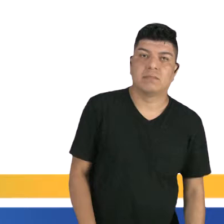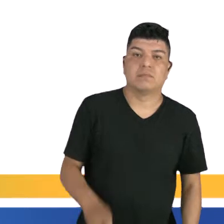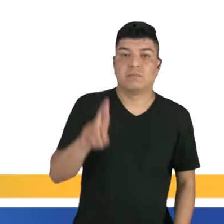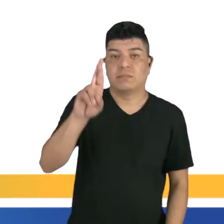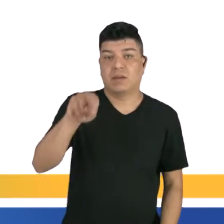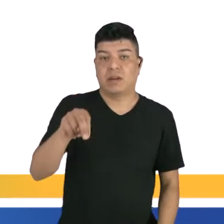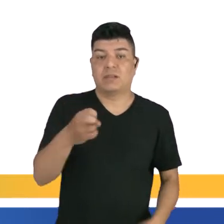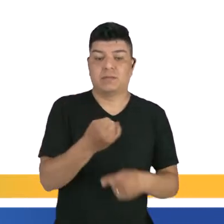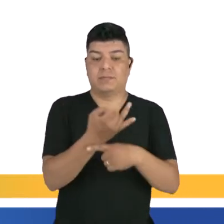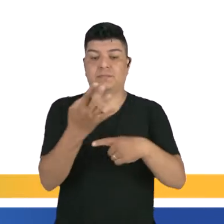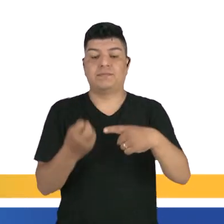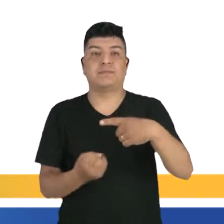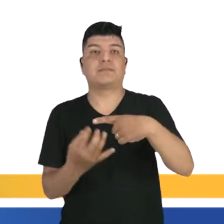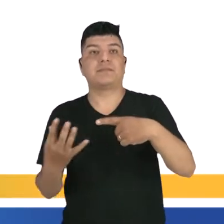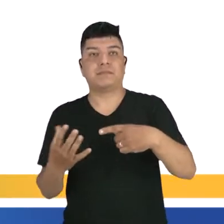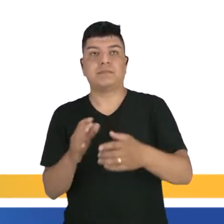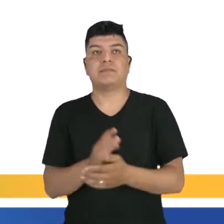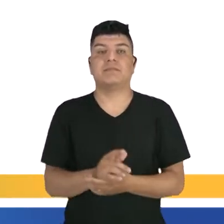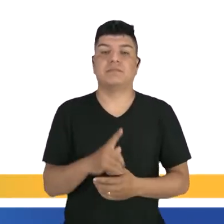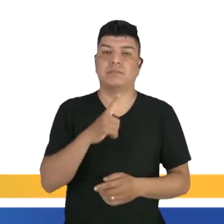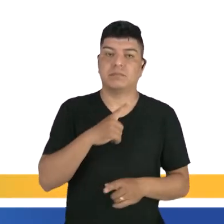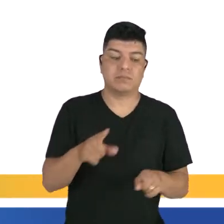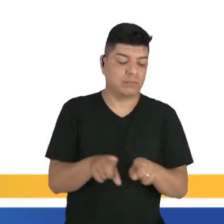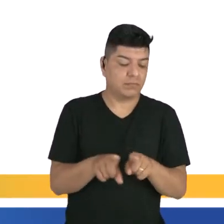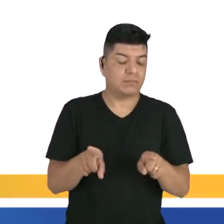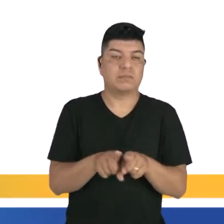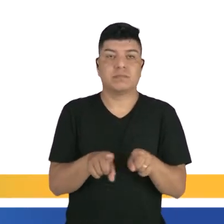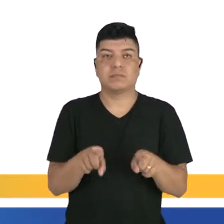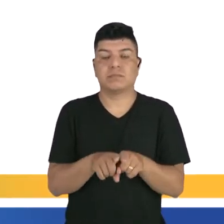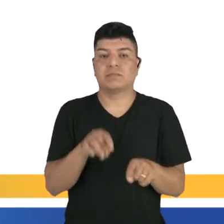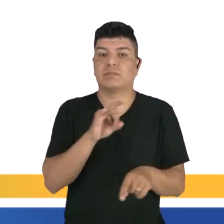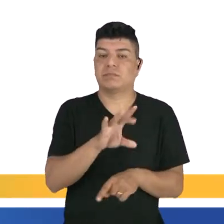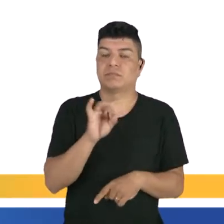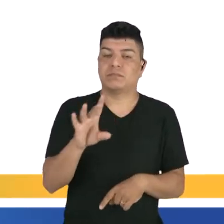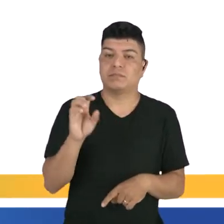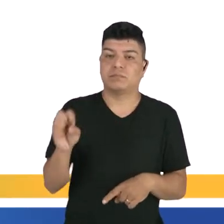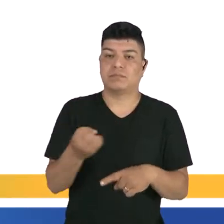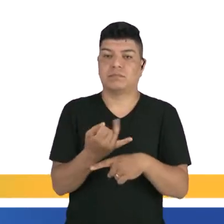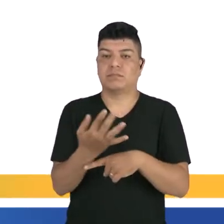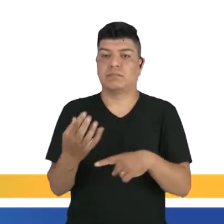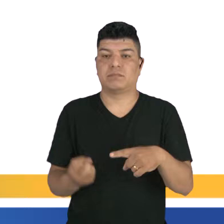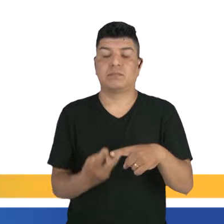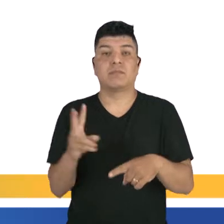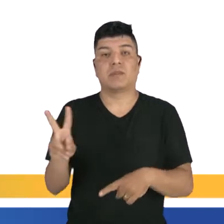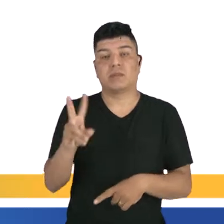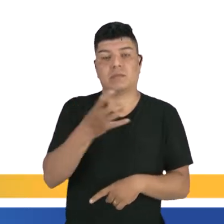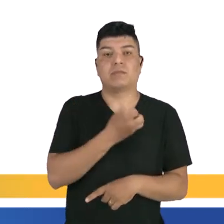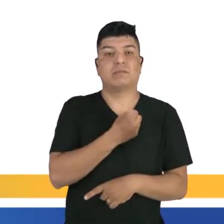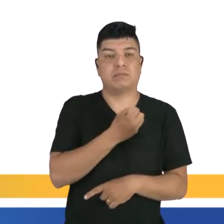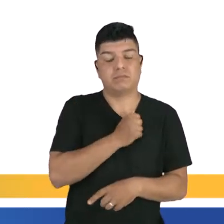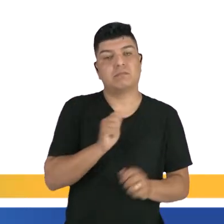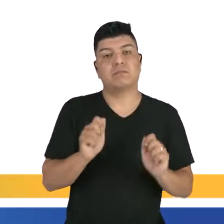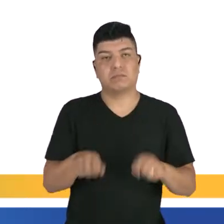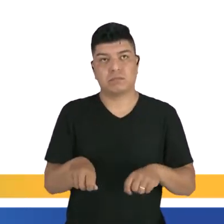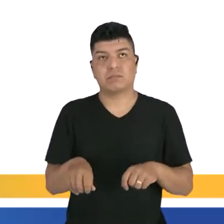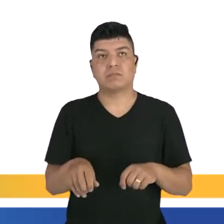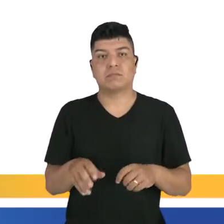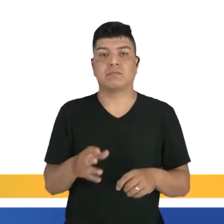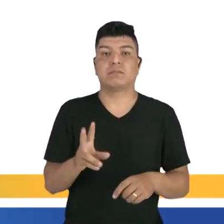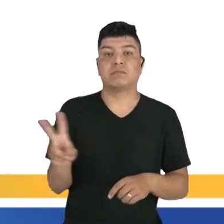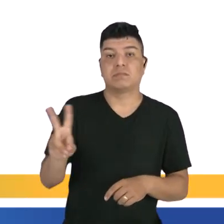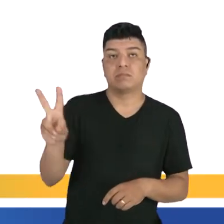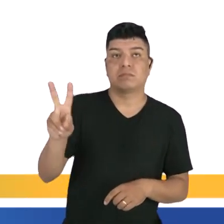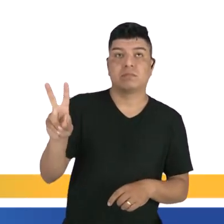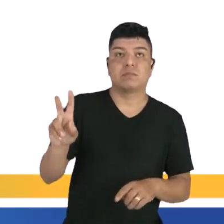Fração e razão. Temos também que, para cada fração, pode-se atribuir valores numéricos. Esse valor